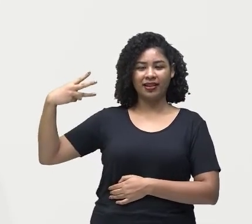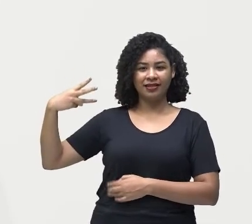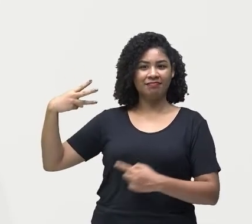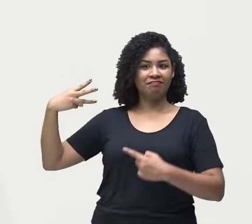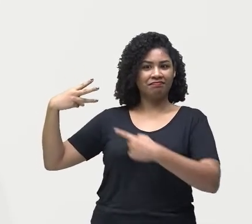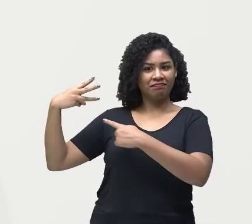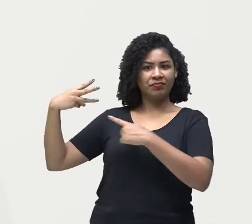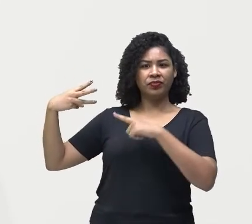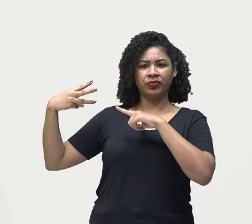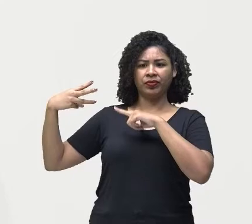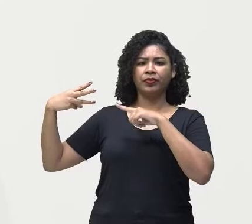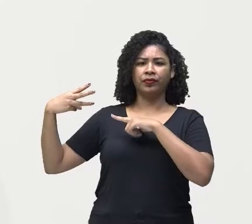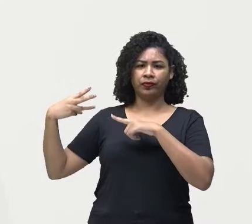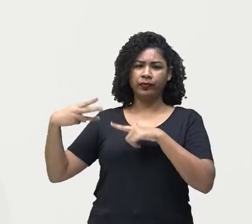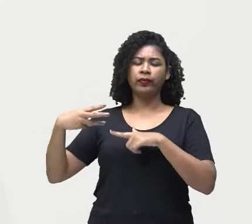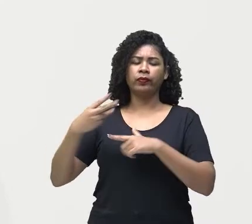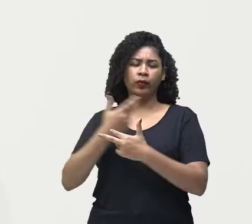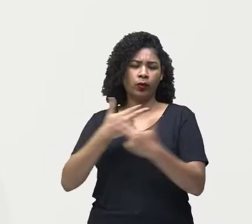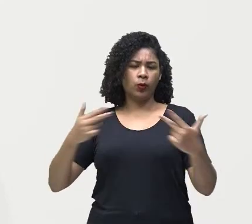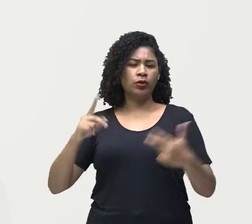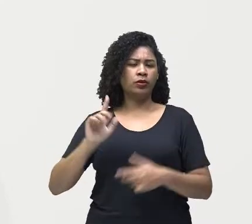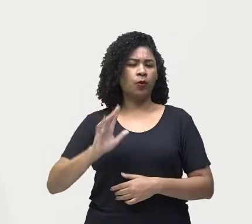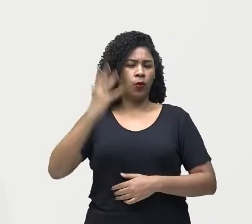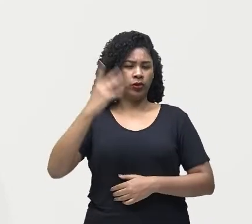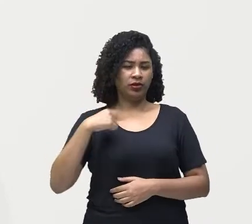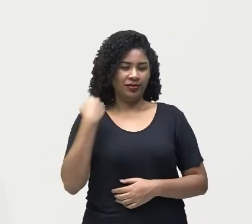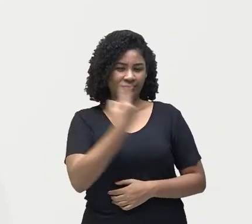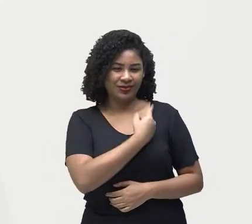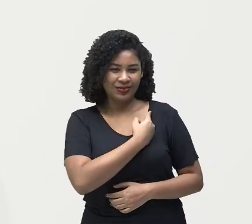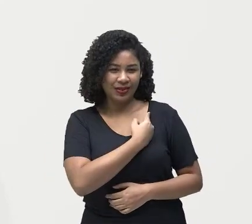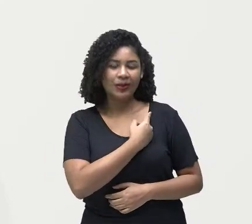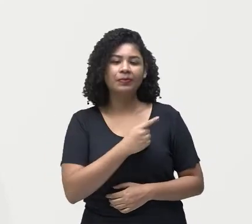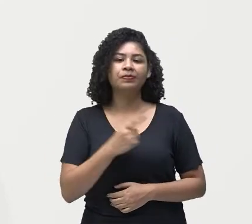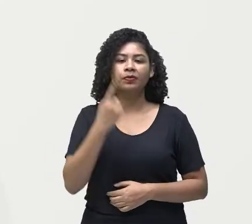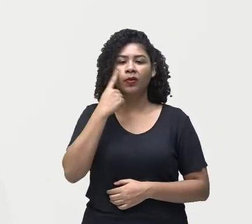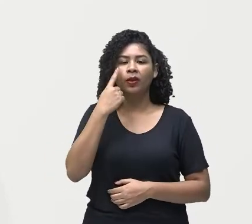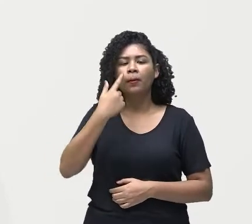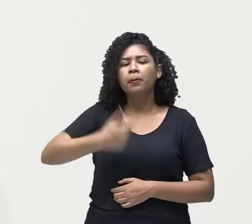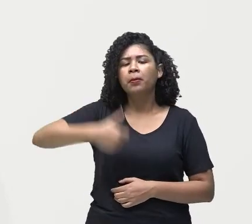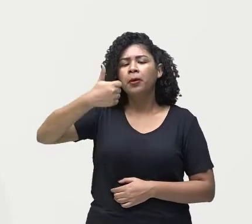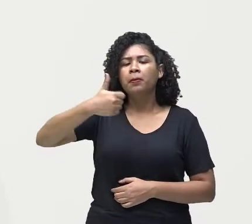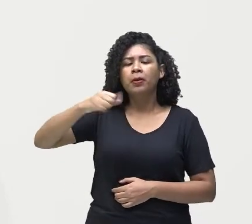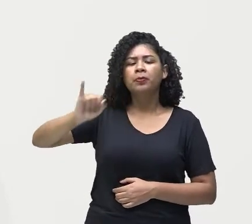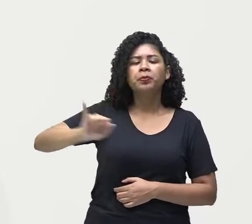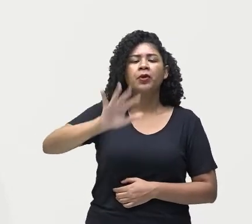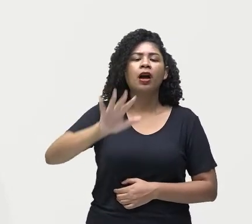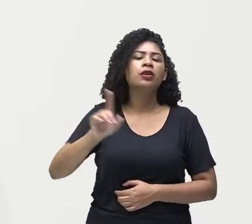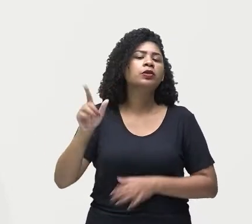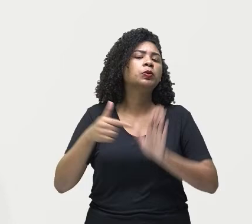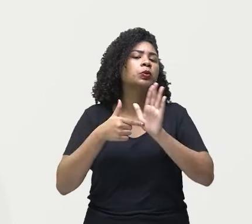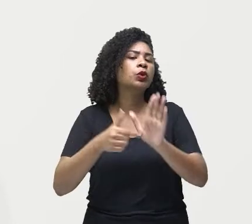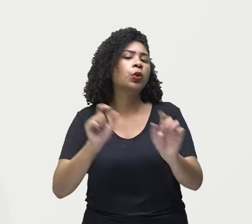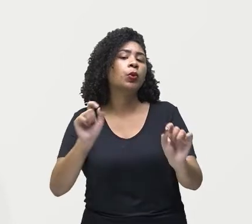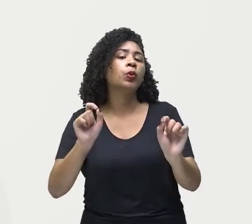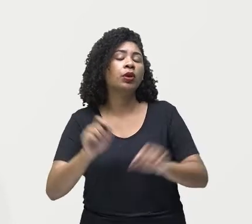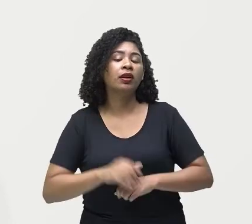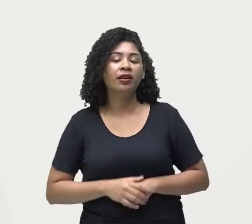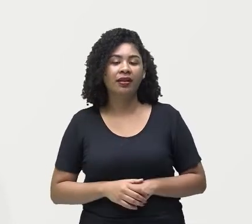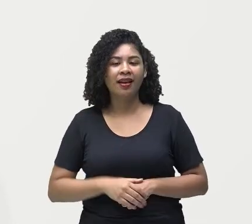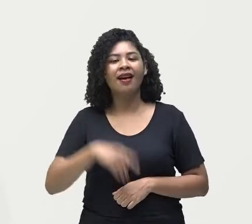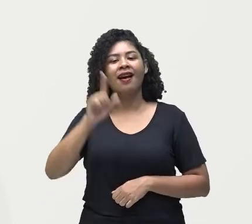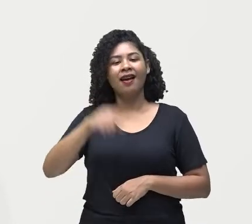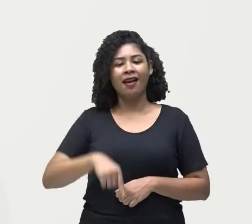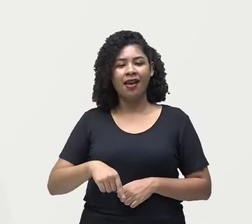nós vivemos. A primeira imagem, a gente tem o distanciamento social. Reparem só que na